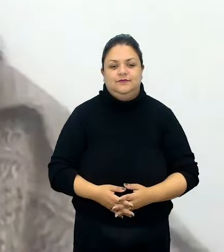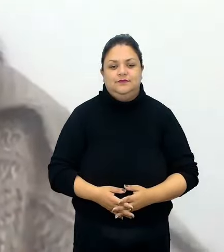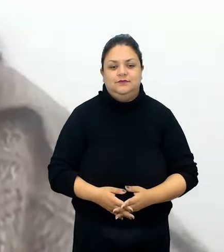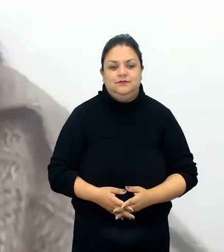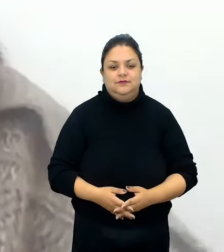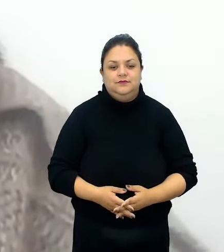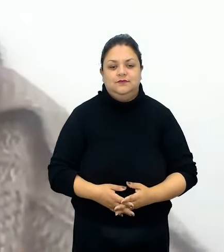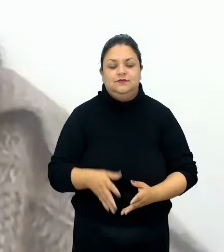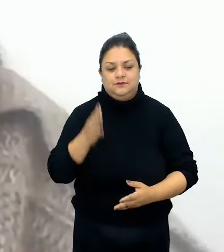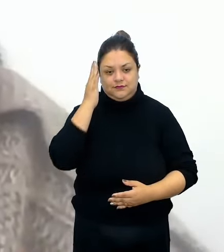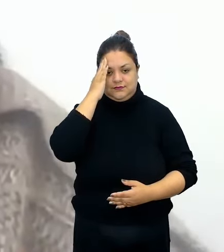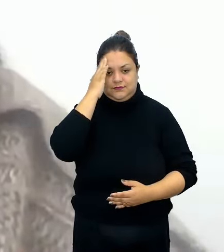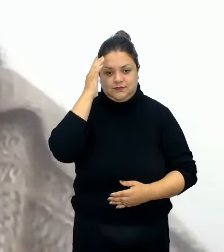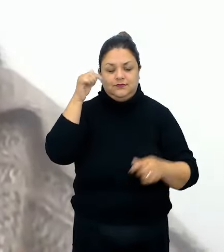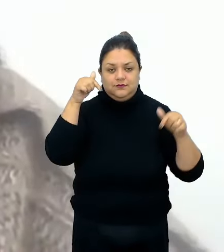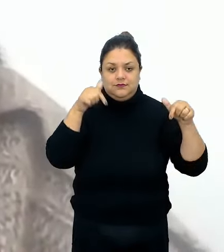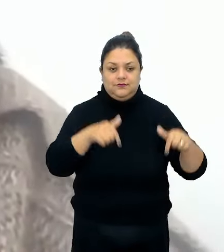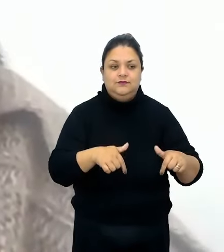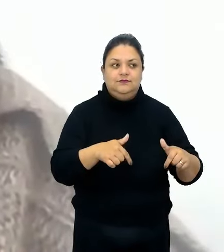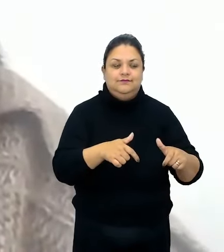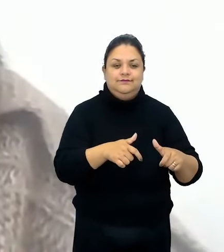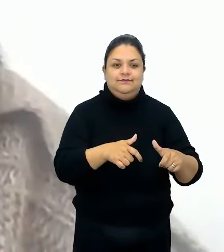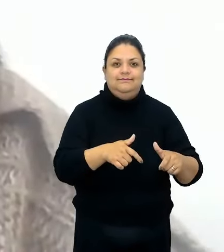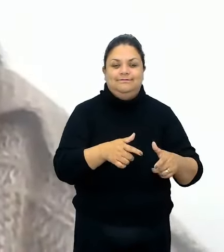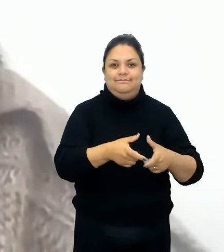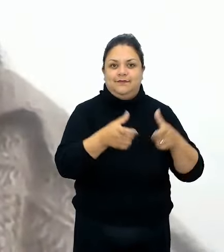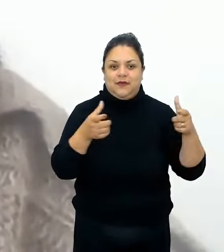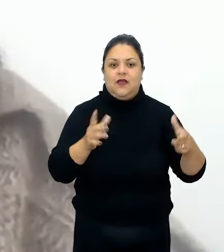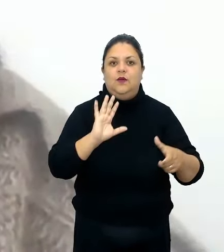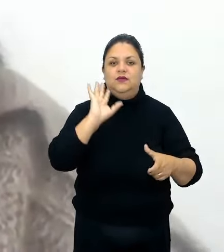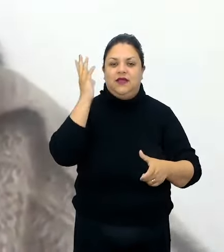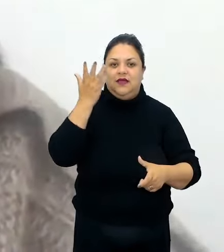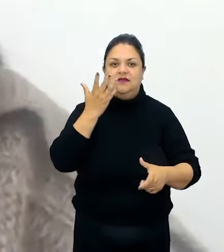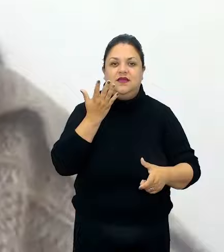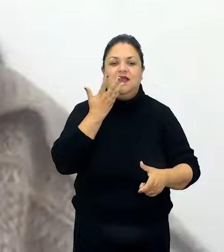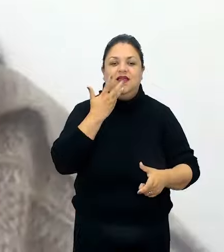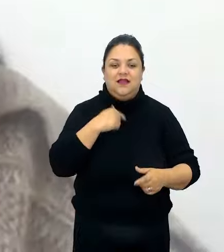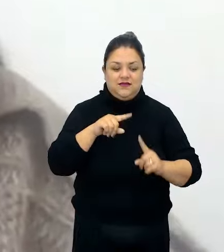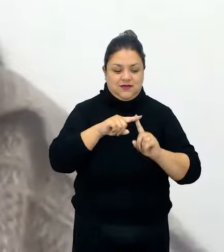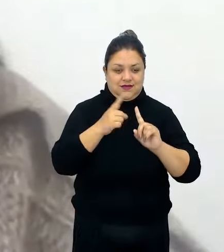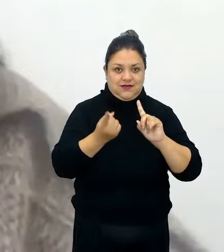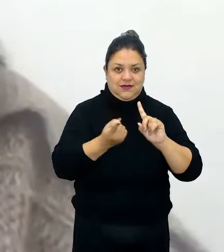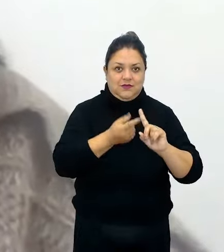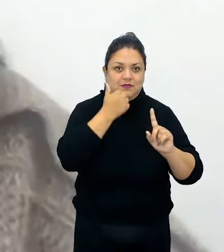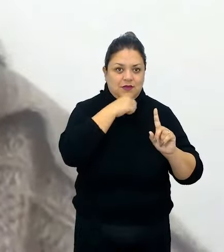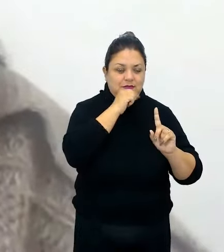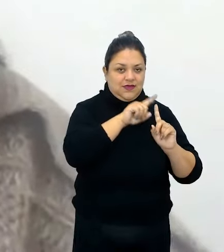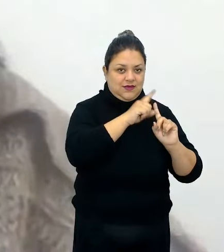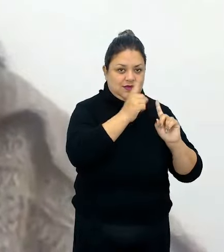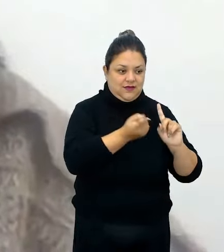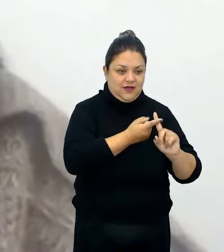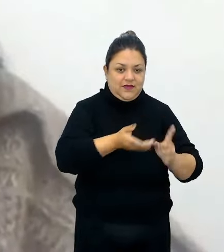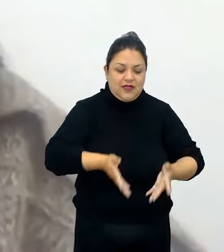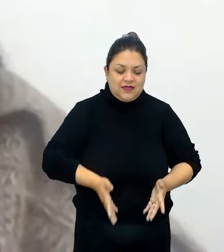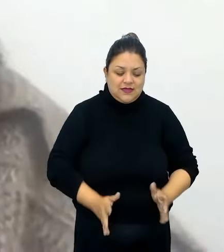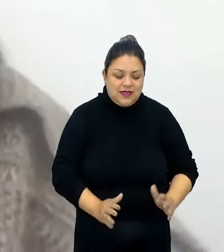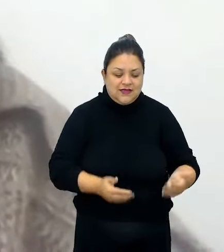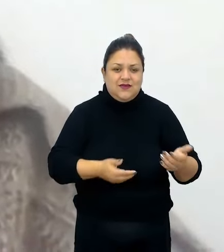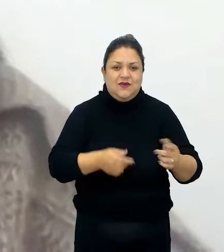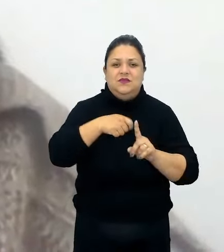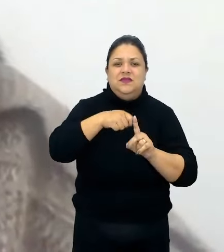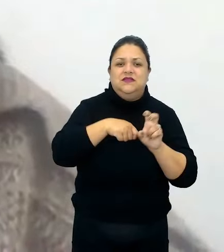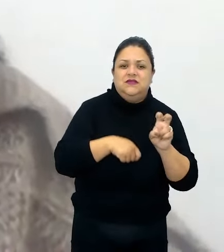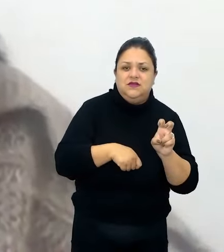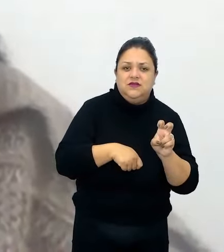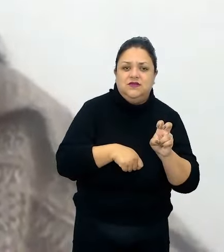a gente sabe, principalmente pela prematuridade, né, extrema, crianças que nascem de